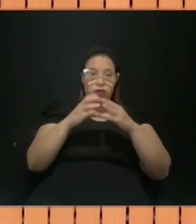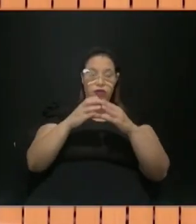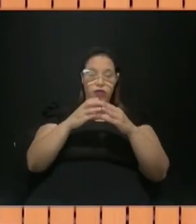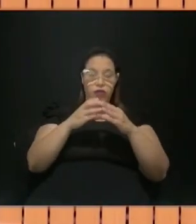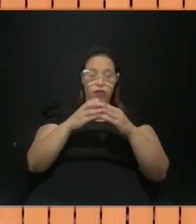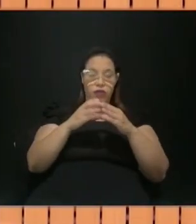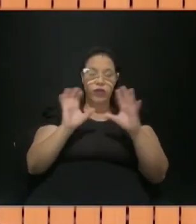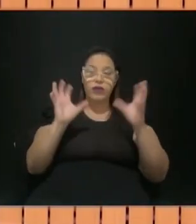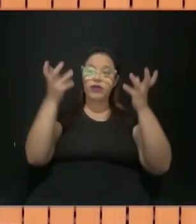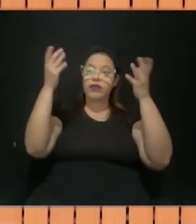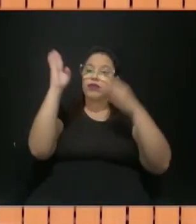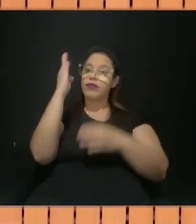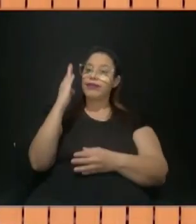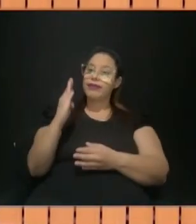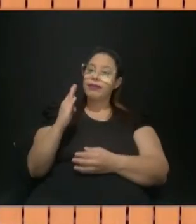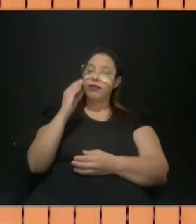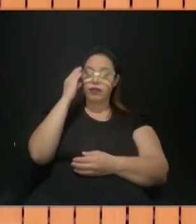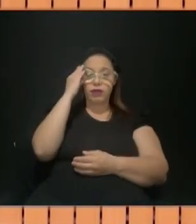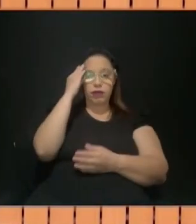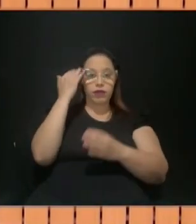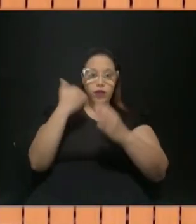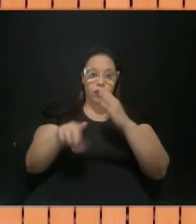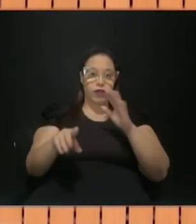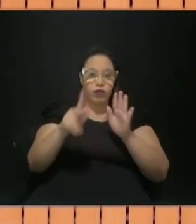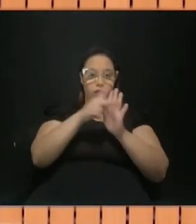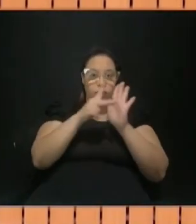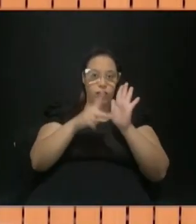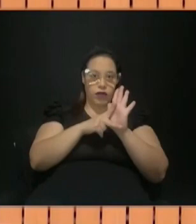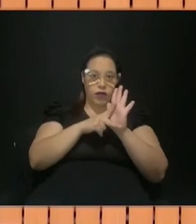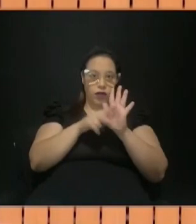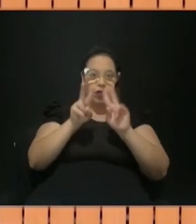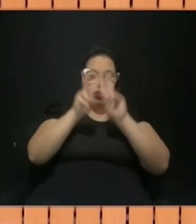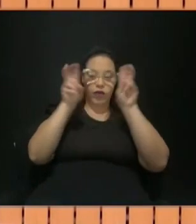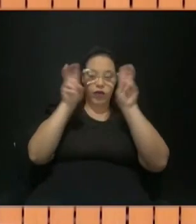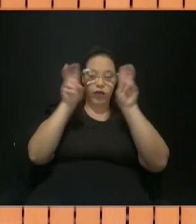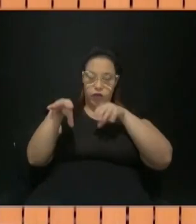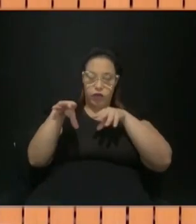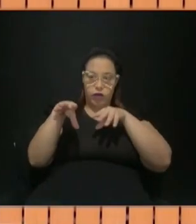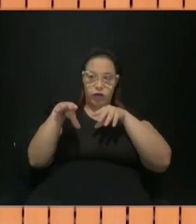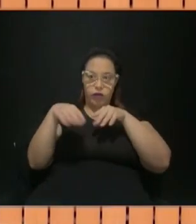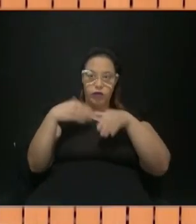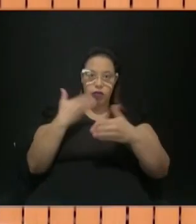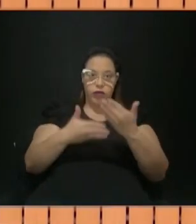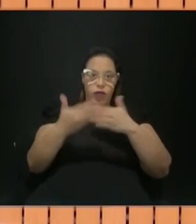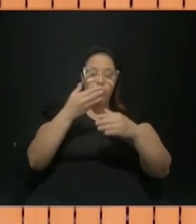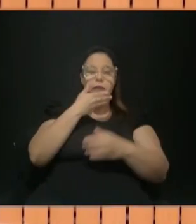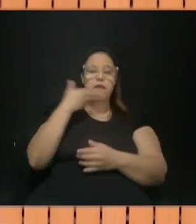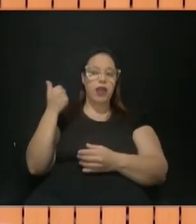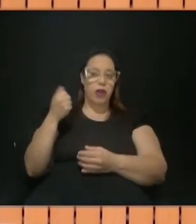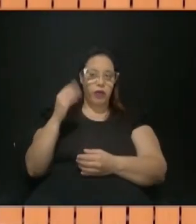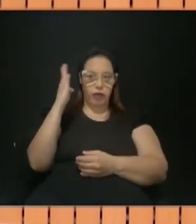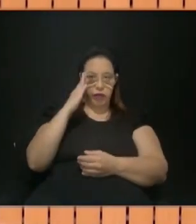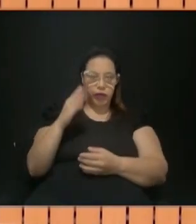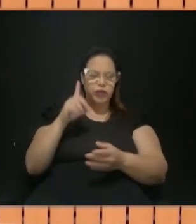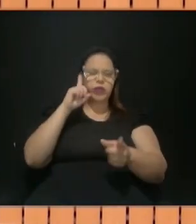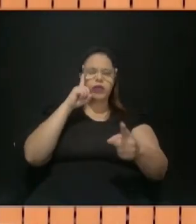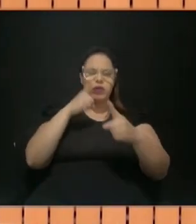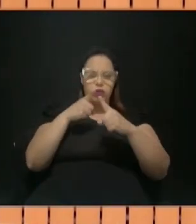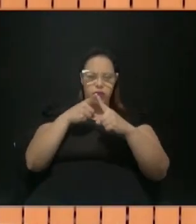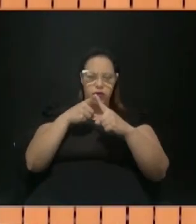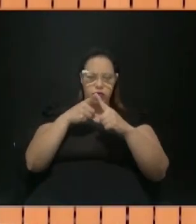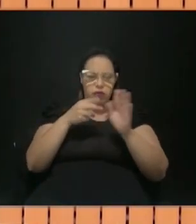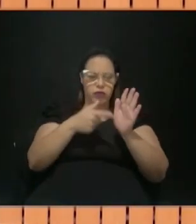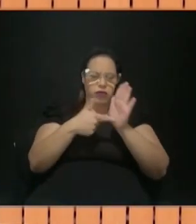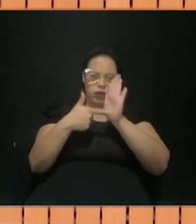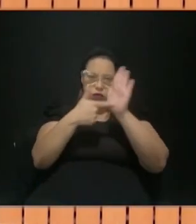e foi lançada a proposta do tema Educação, cenário para um Brasil melhor. O objetivo é a apresentação desses